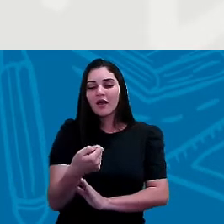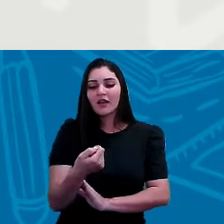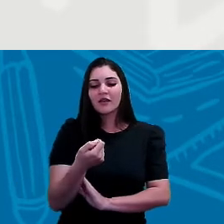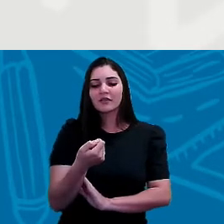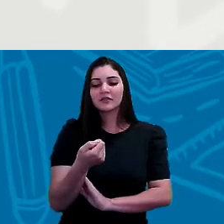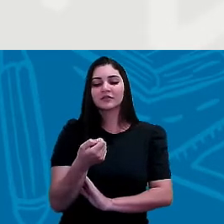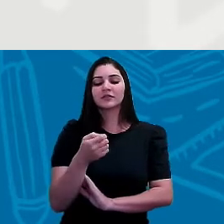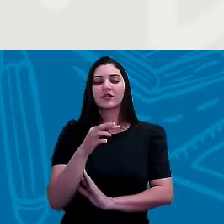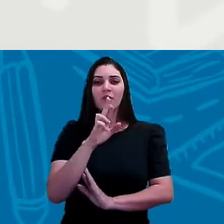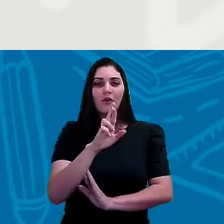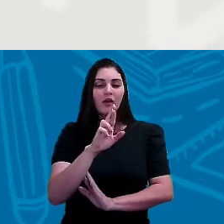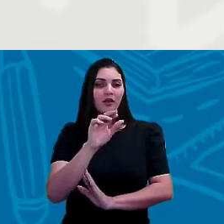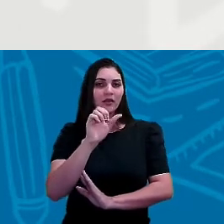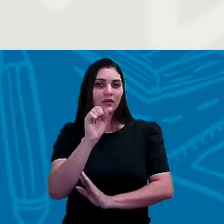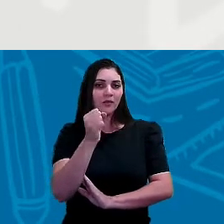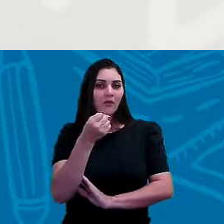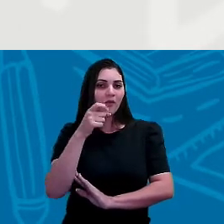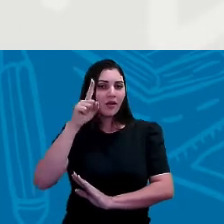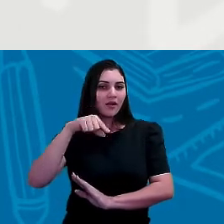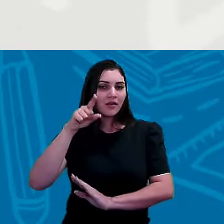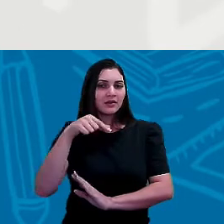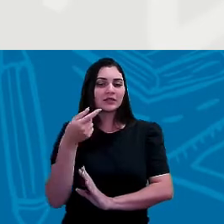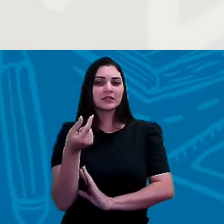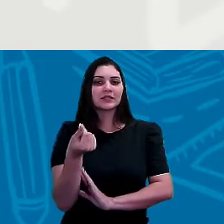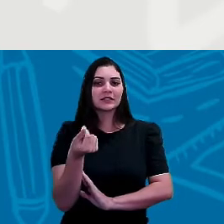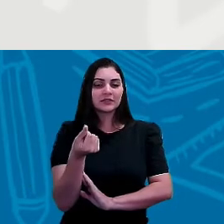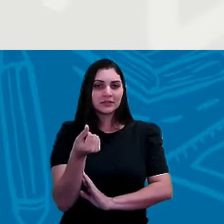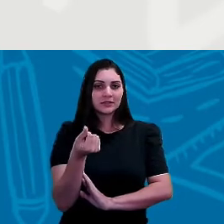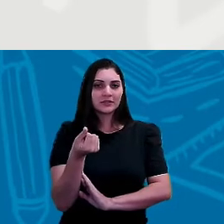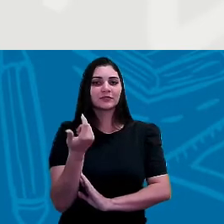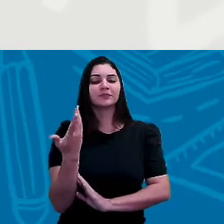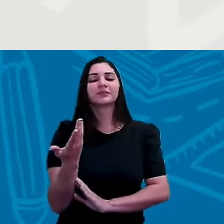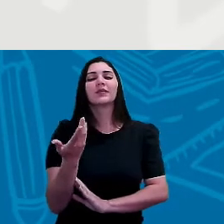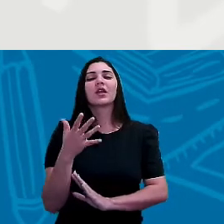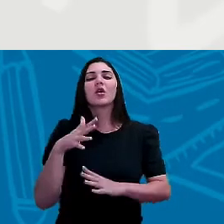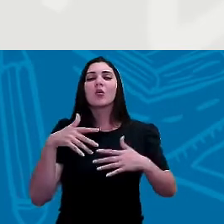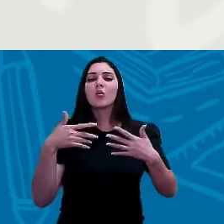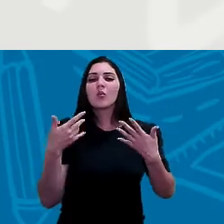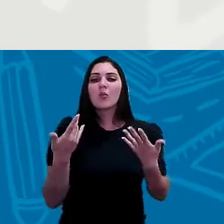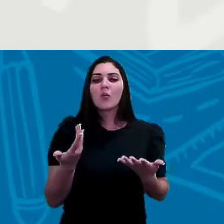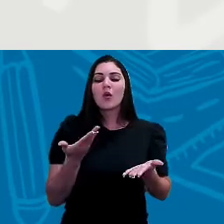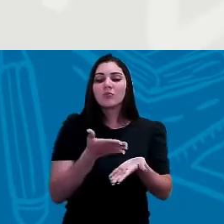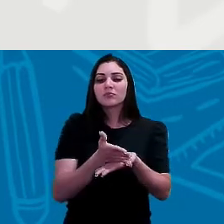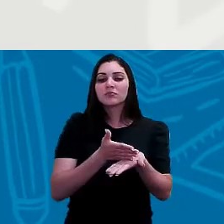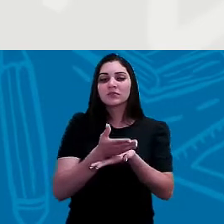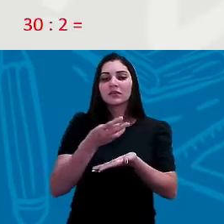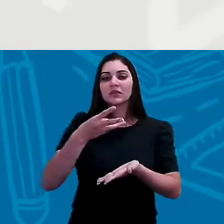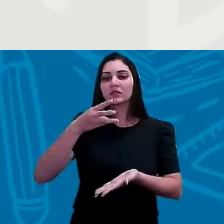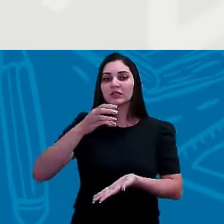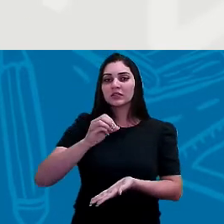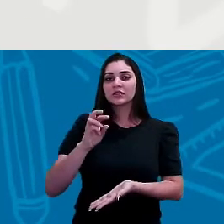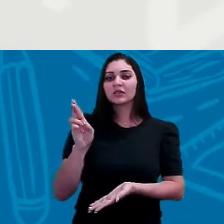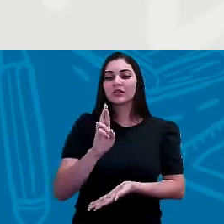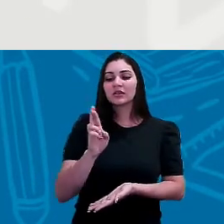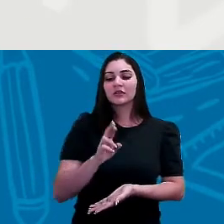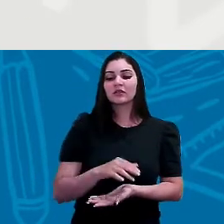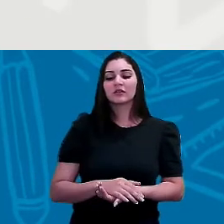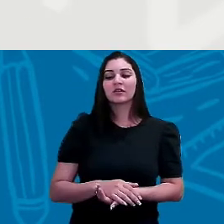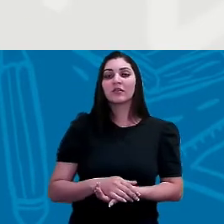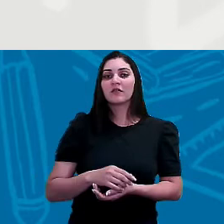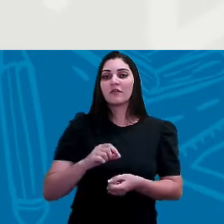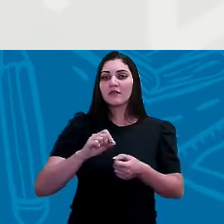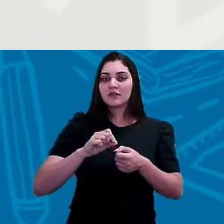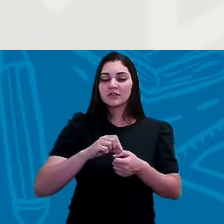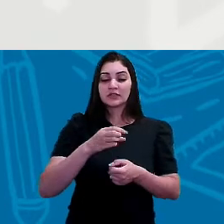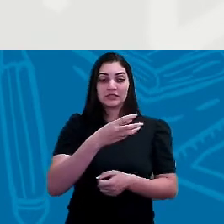dinheiro, que é o R com o S cortadinho. Pronto. Então, qual é a metade de R$30? Eu vou fazer